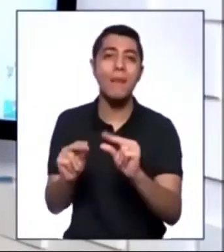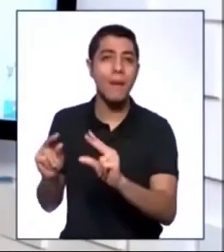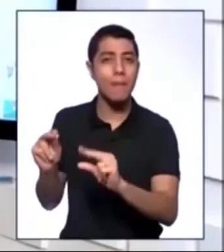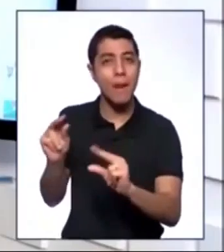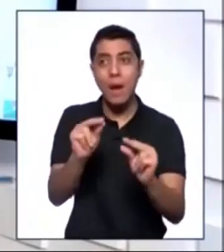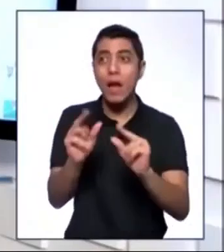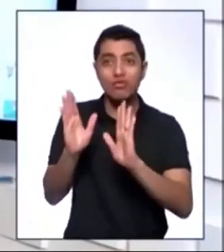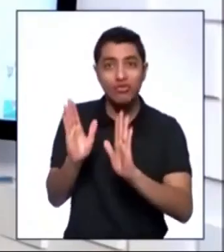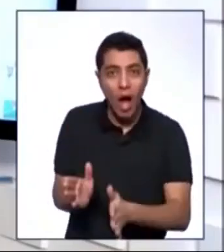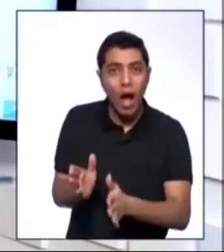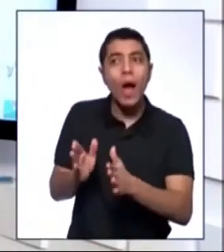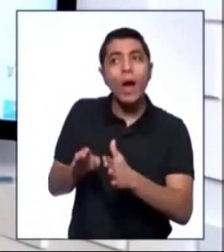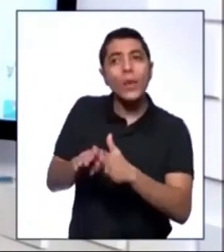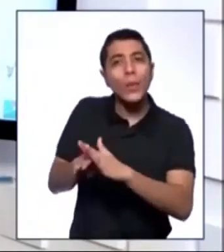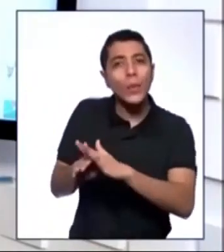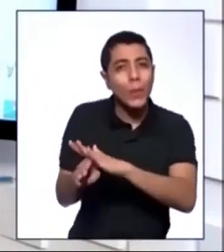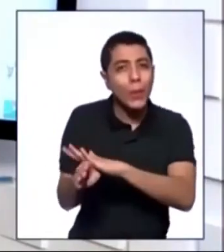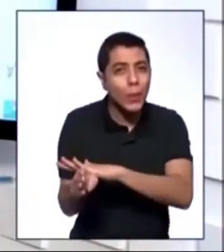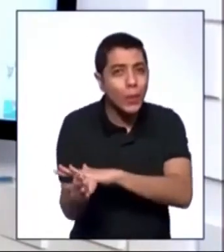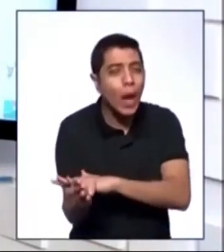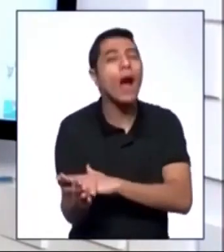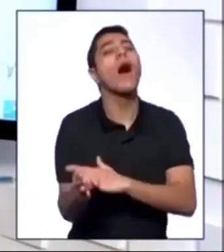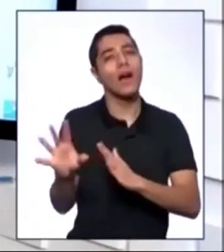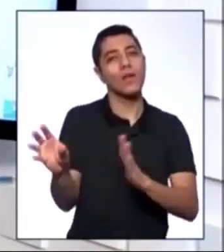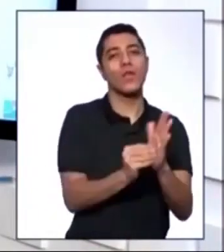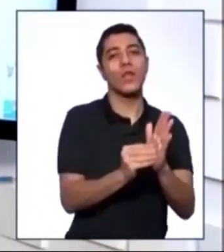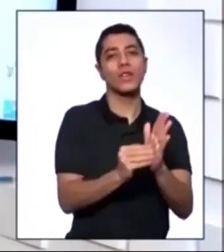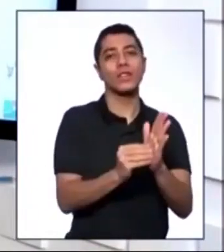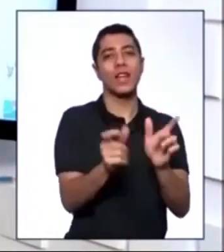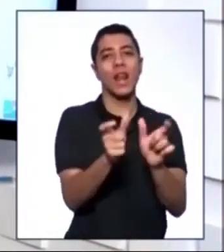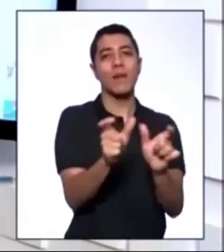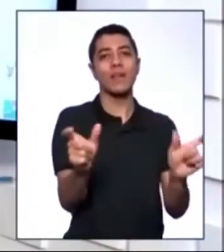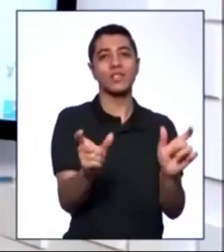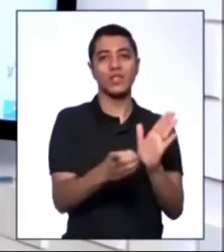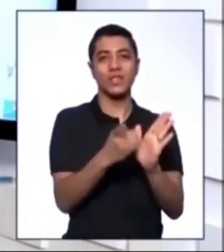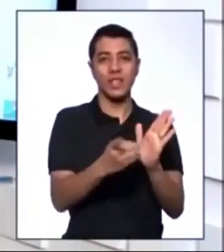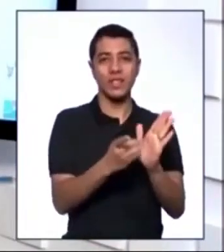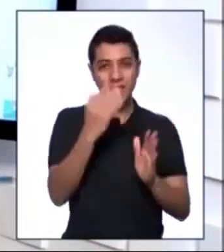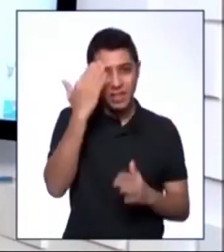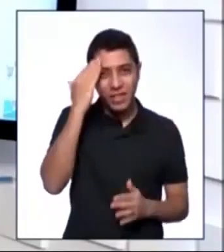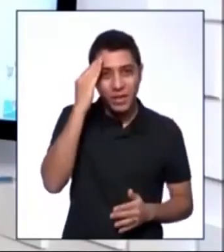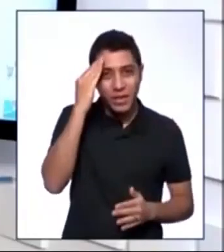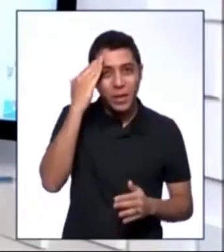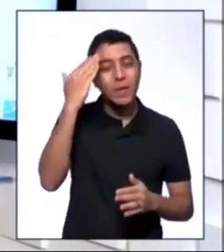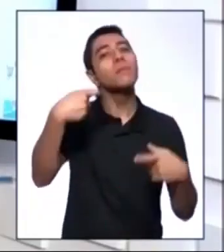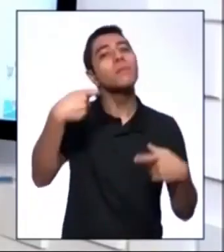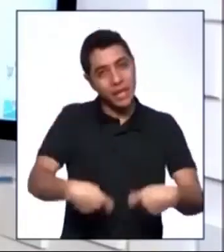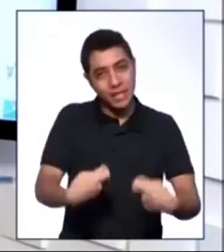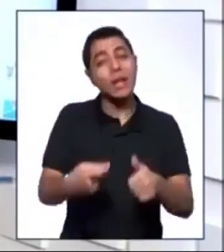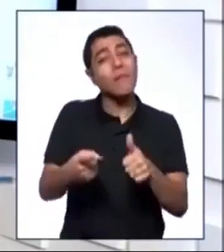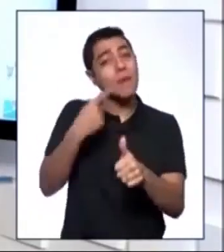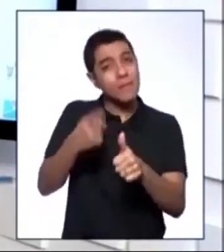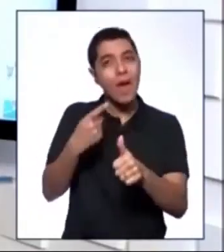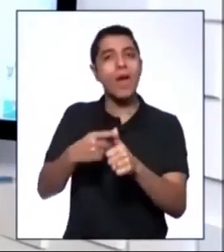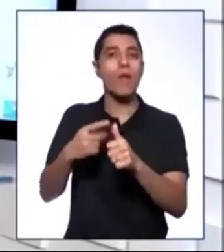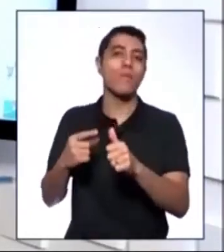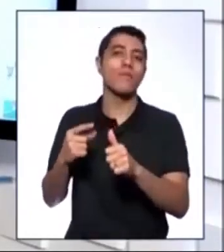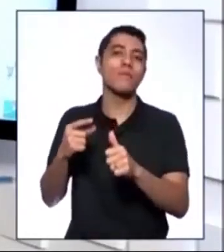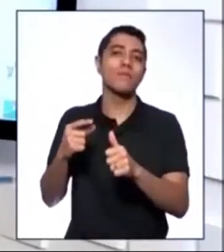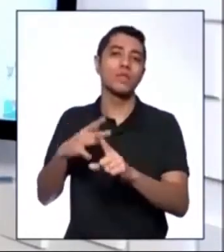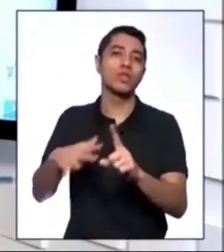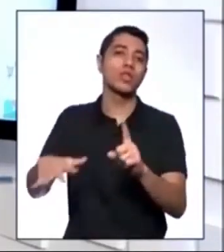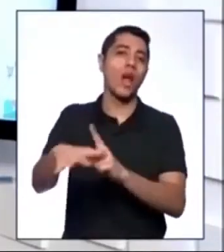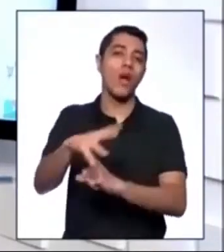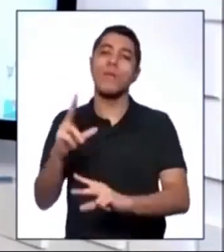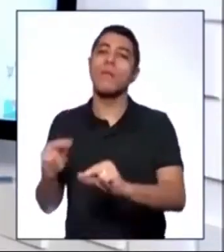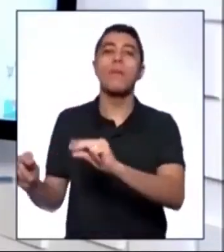vira. As pessoas acabam achando artificial e vai ficando lá, escondidinho. Então precisa nascer desse processo. Bom, arcaísmo